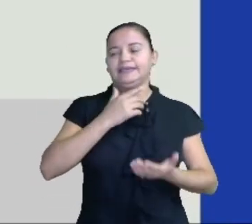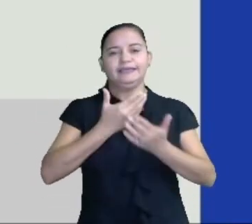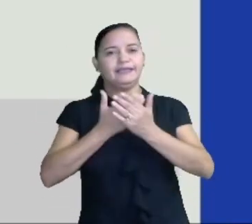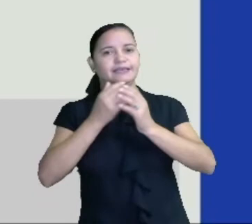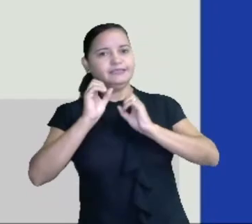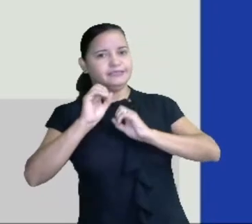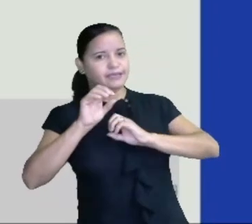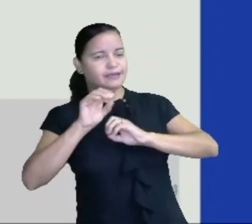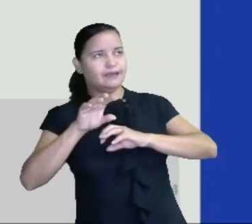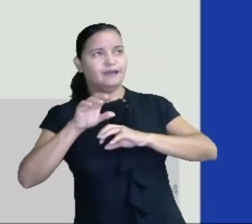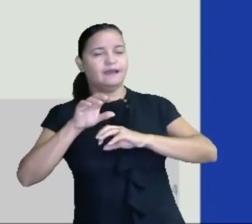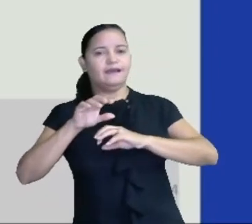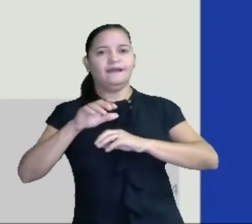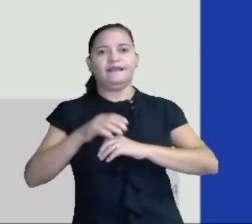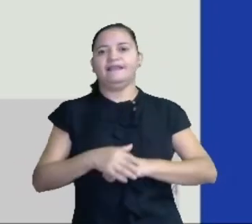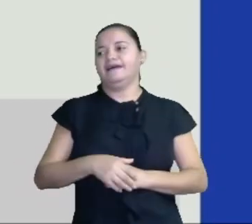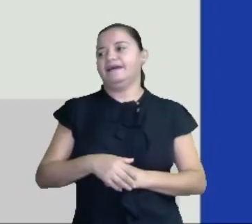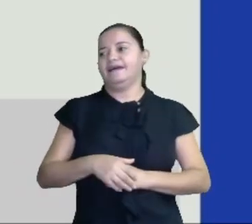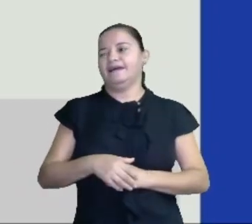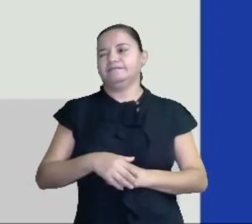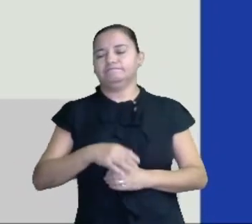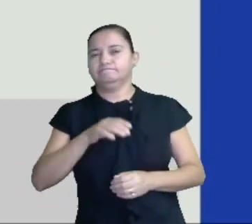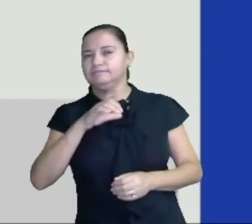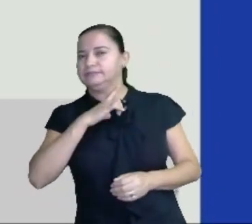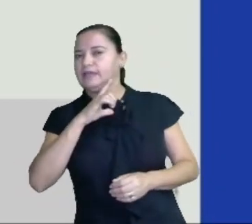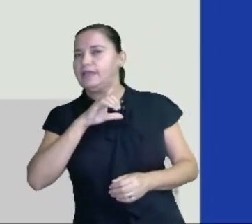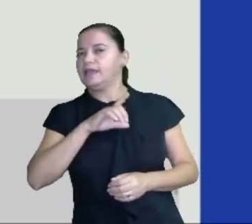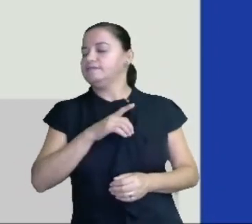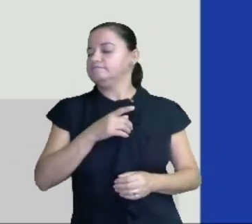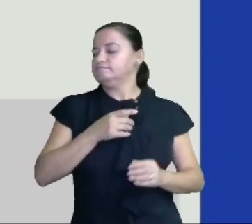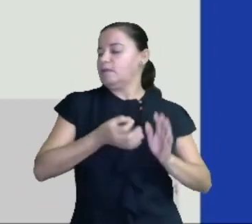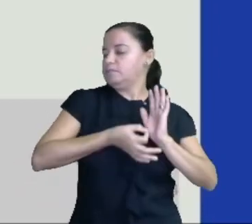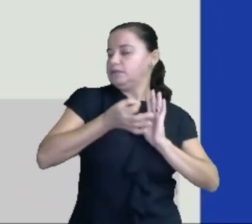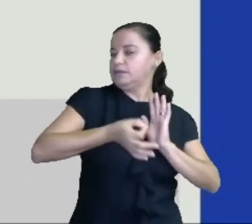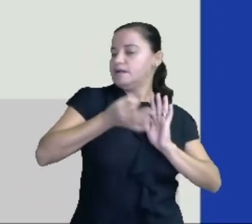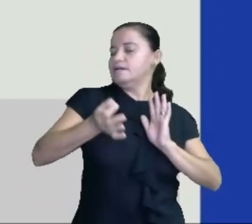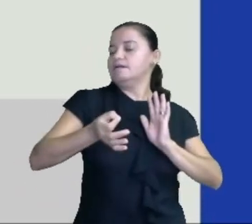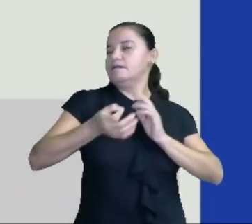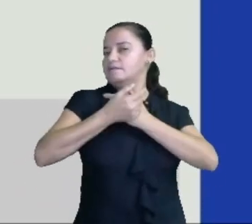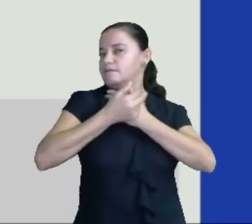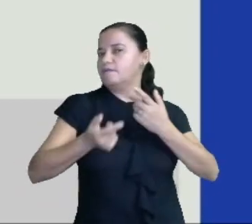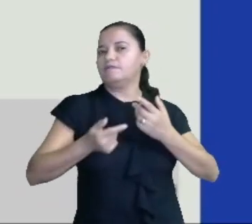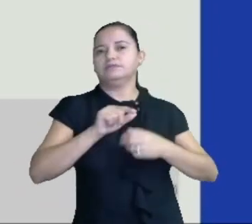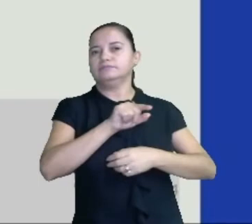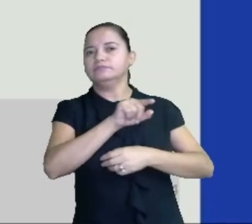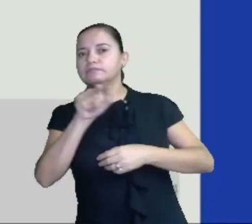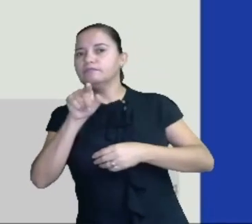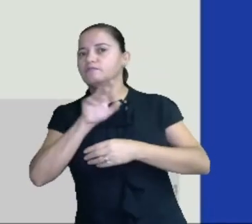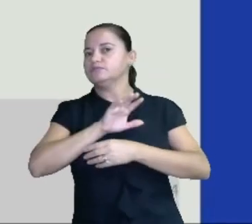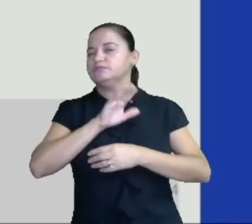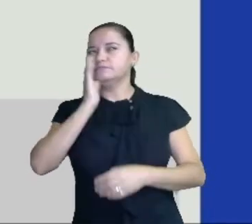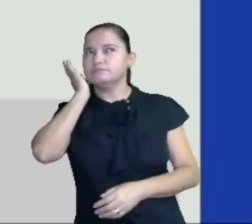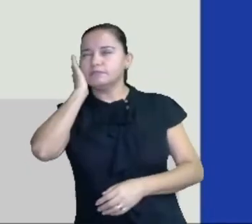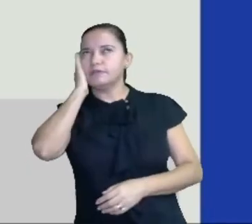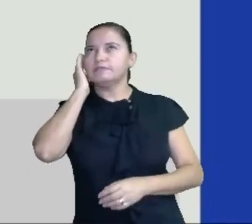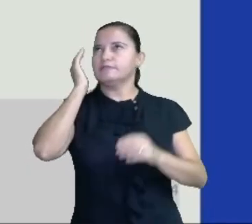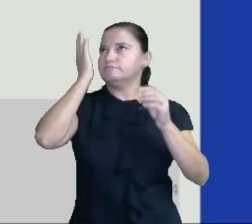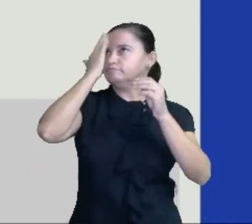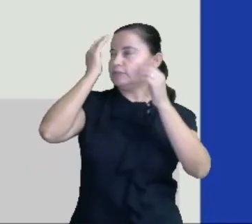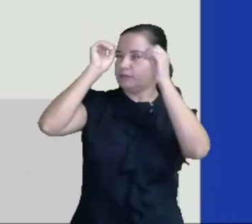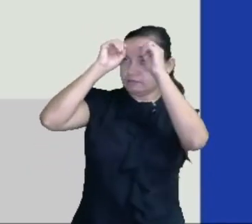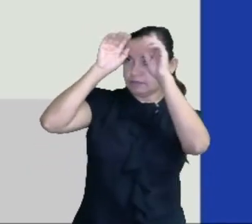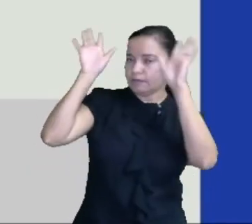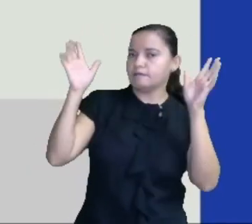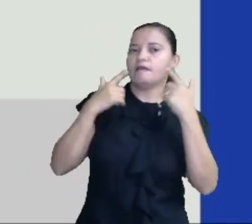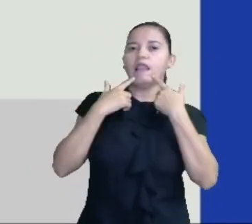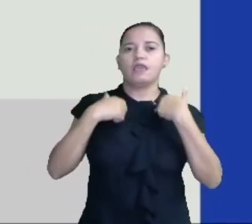aulas, né? As dicas tão valiosas que nos ajudam a entender o processo